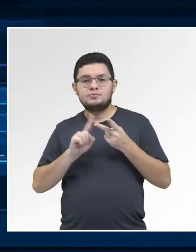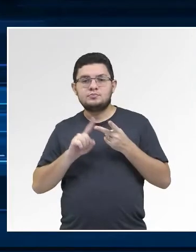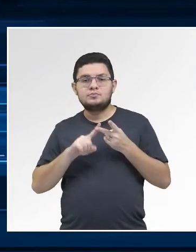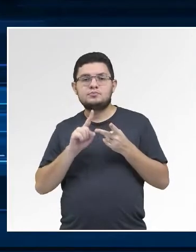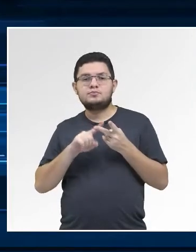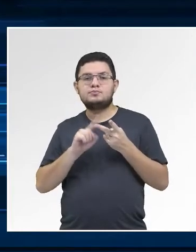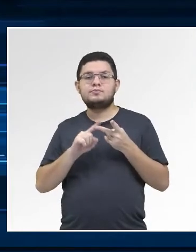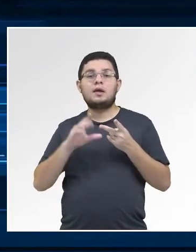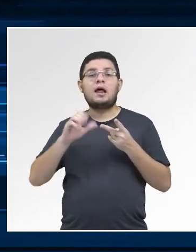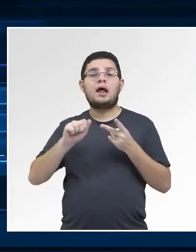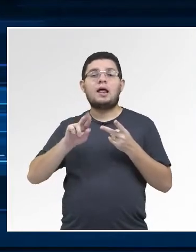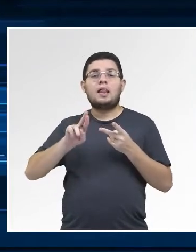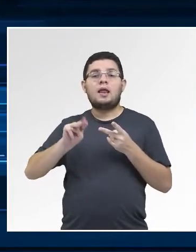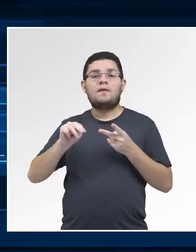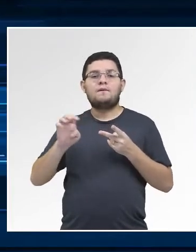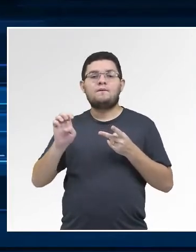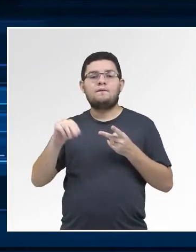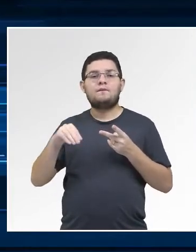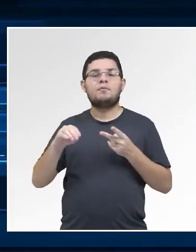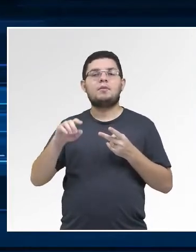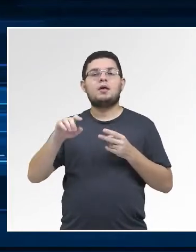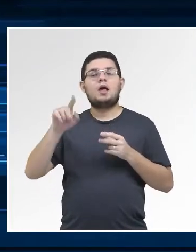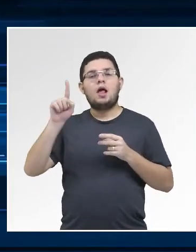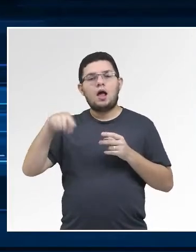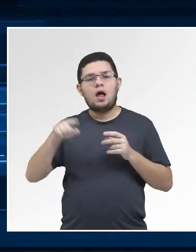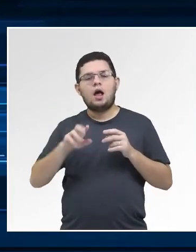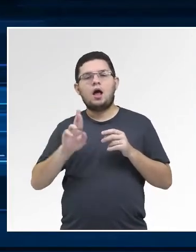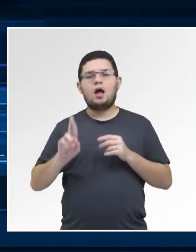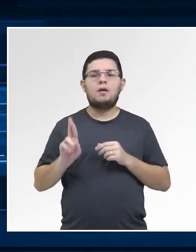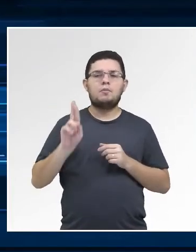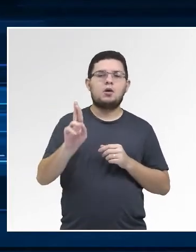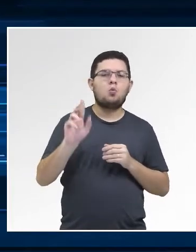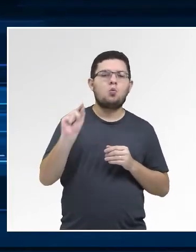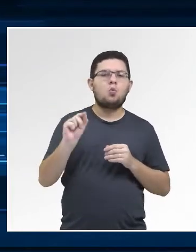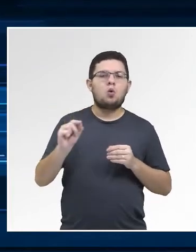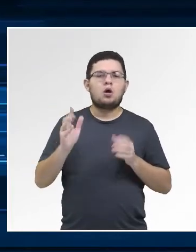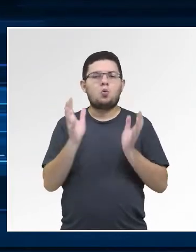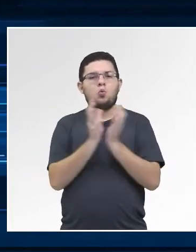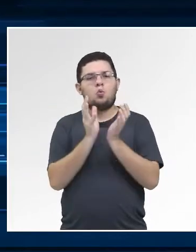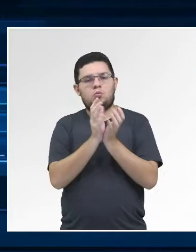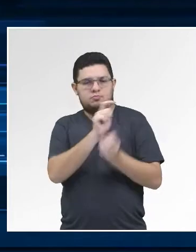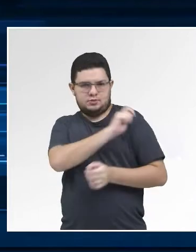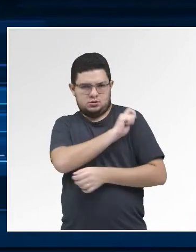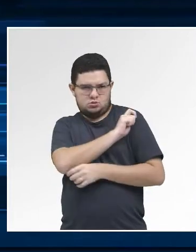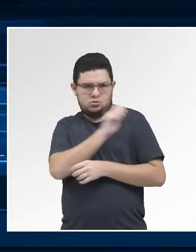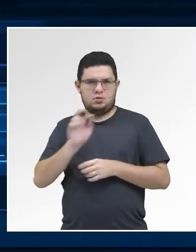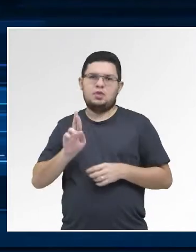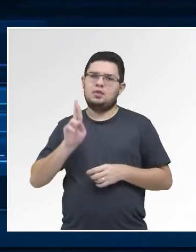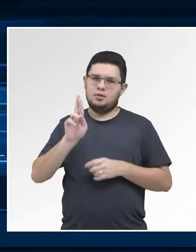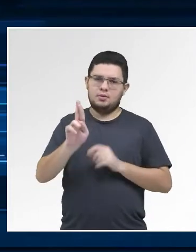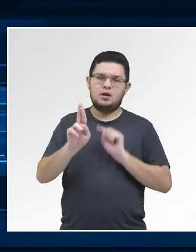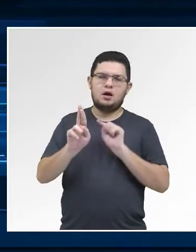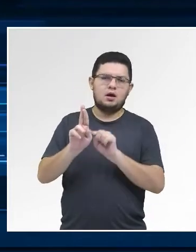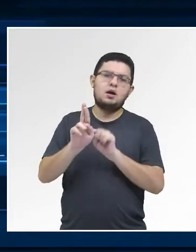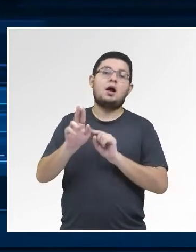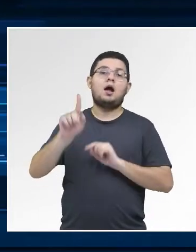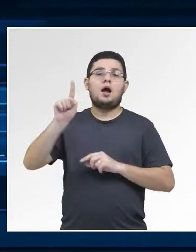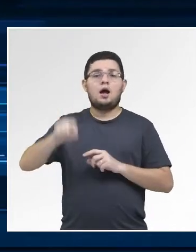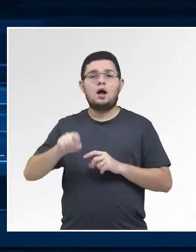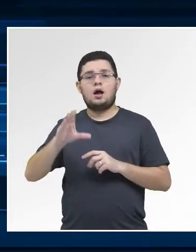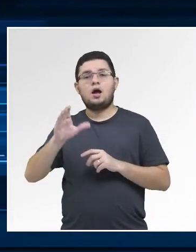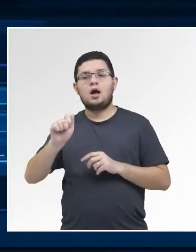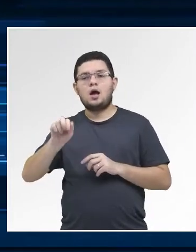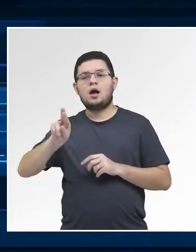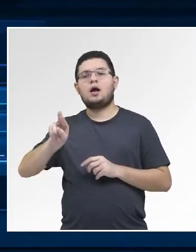né? Olha só, a Carmen é a representante de classe, né? Carmen is the classroom leader, que é a representante